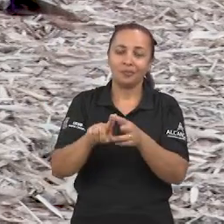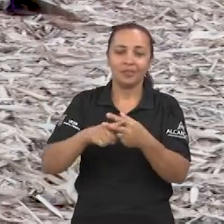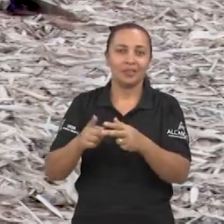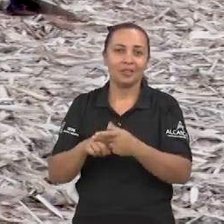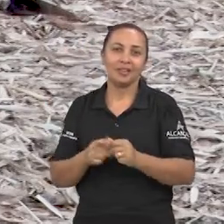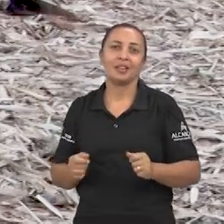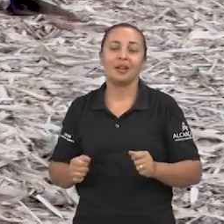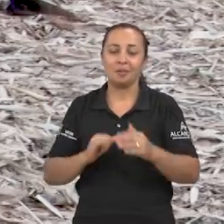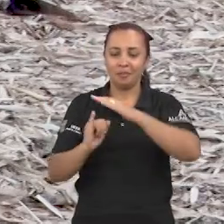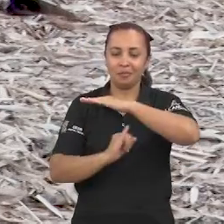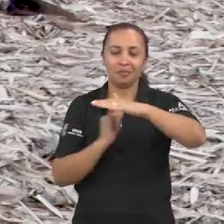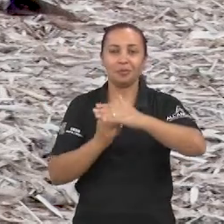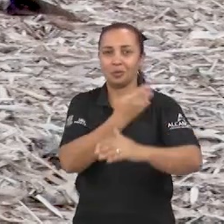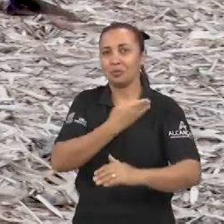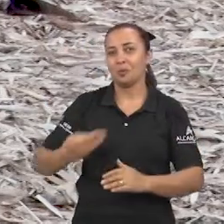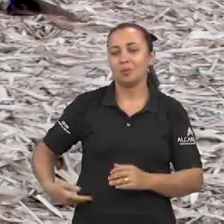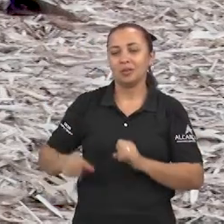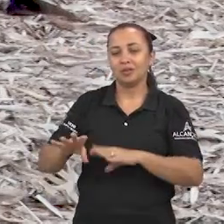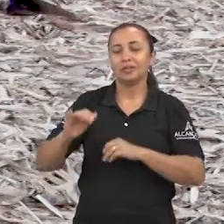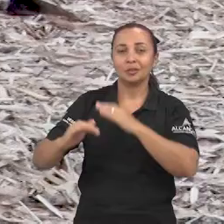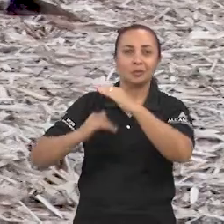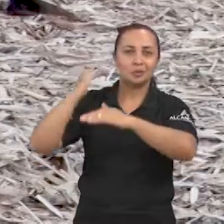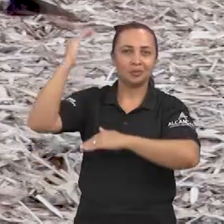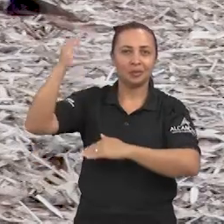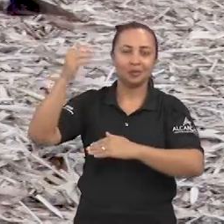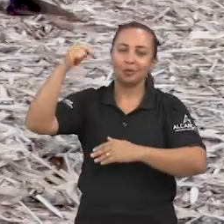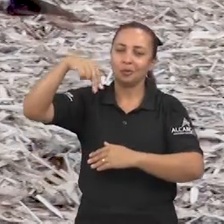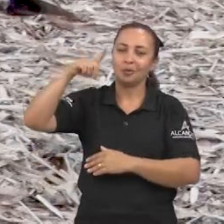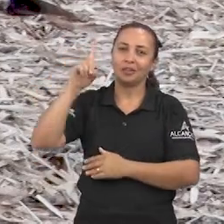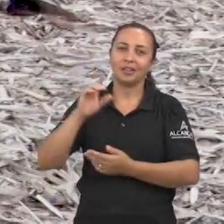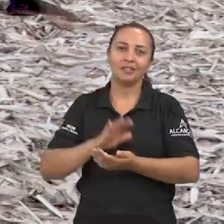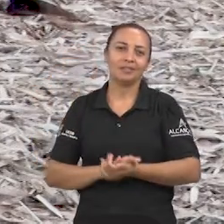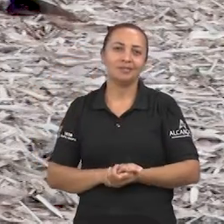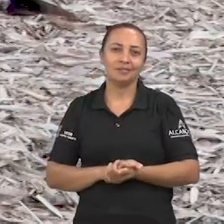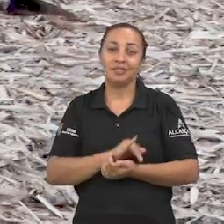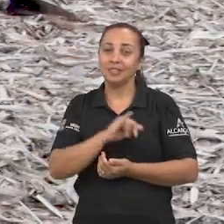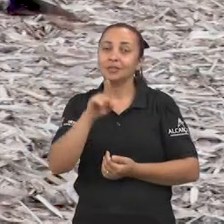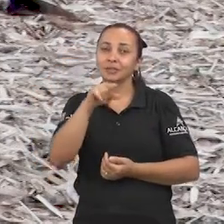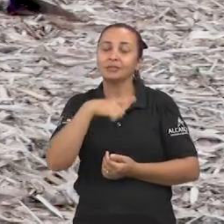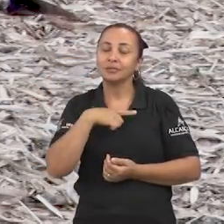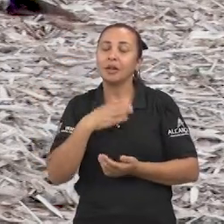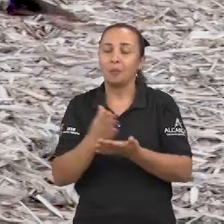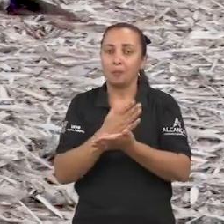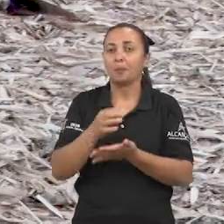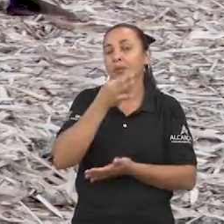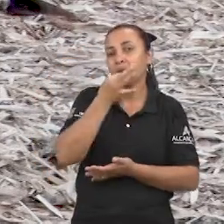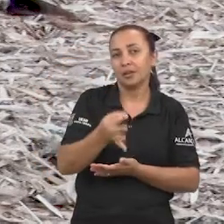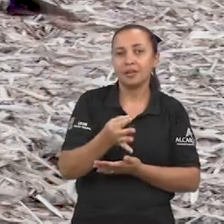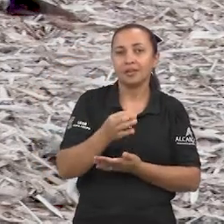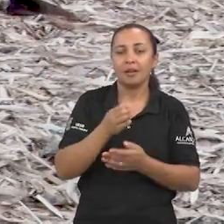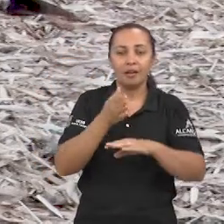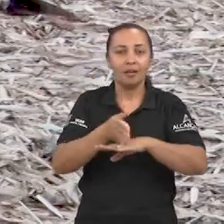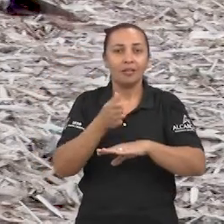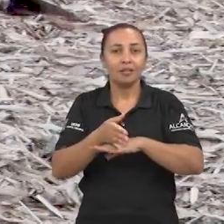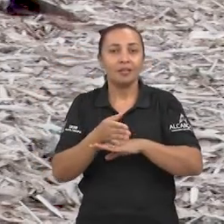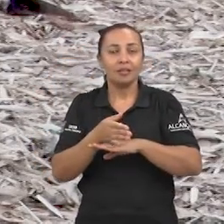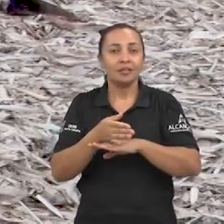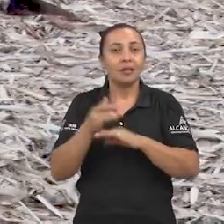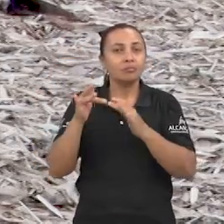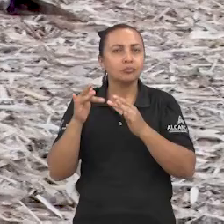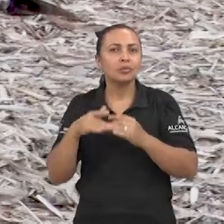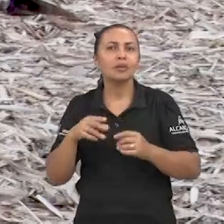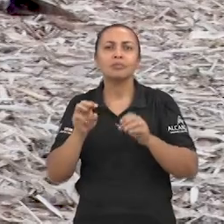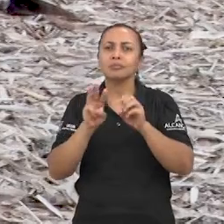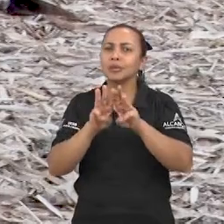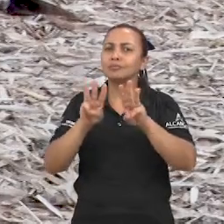científicas produzidas pelas instituições públicas de ensino superior do Nordeste. E se você tem alguma sugestão, entre em contato